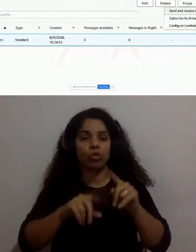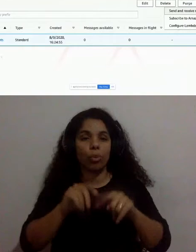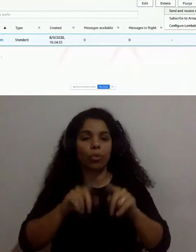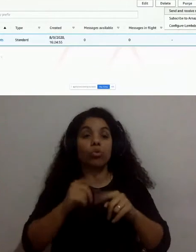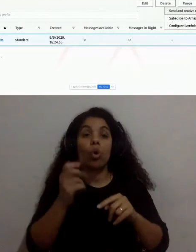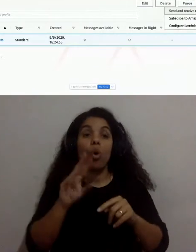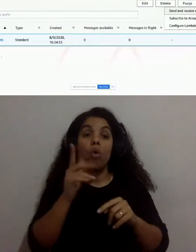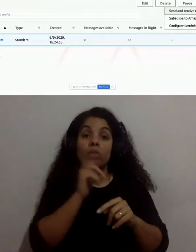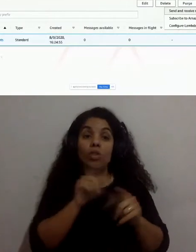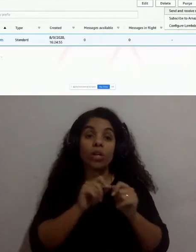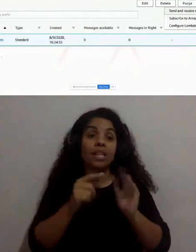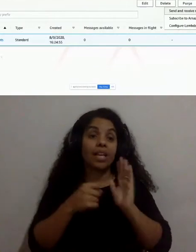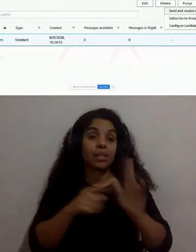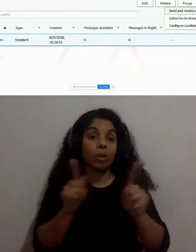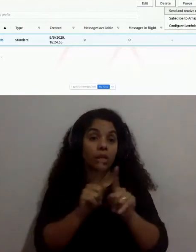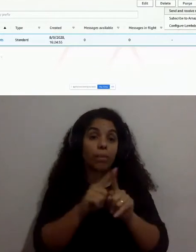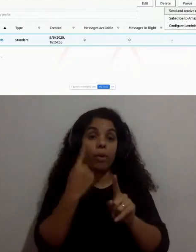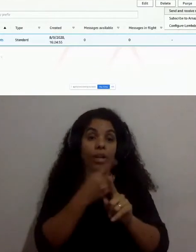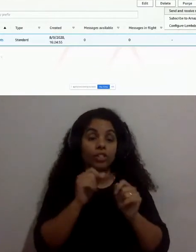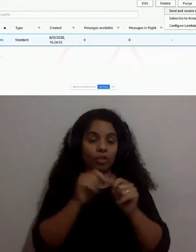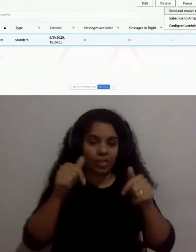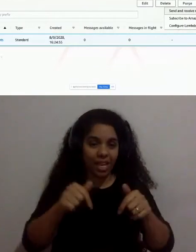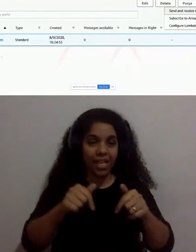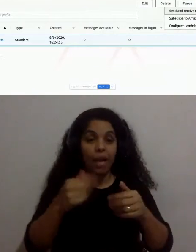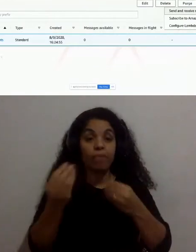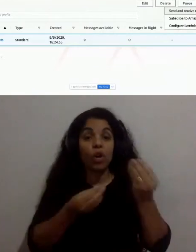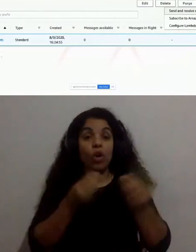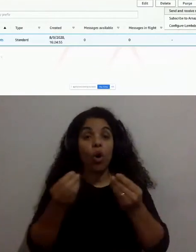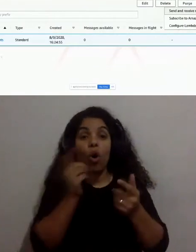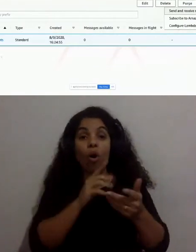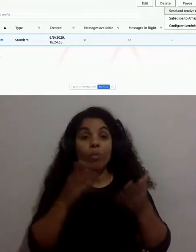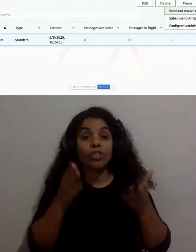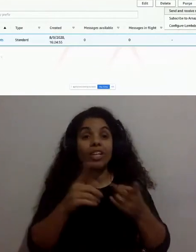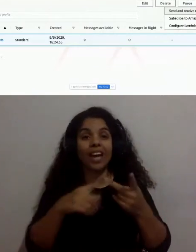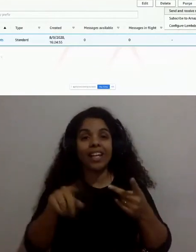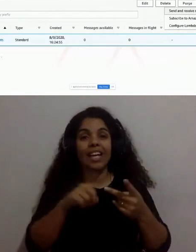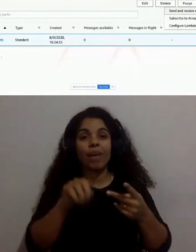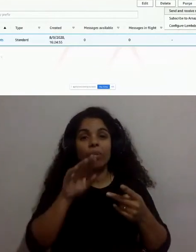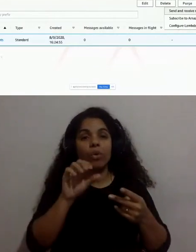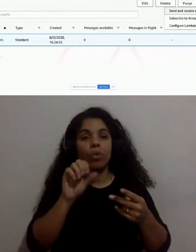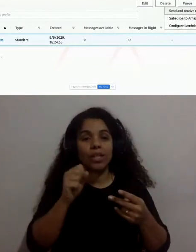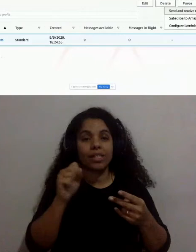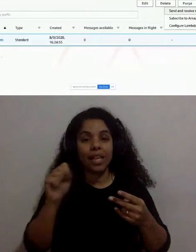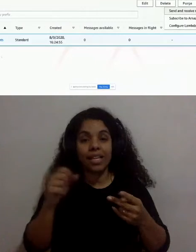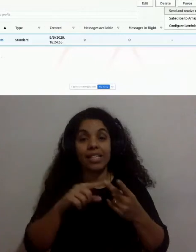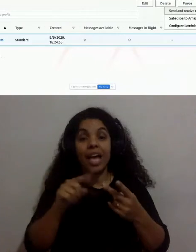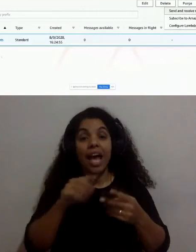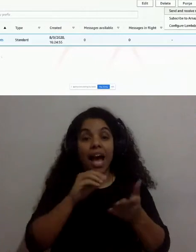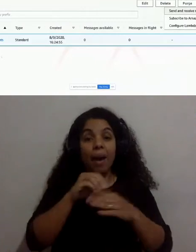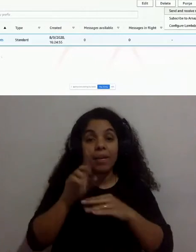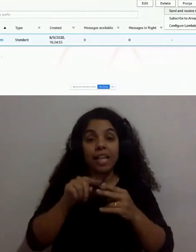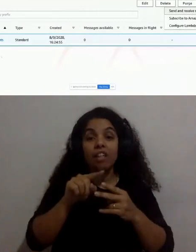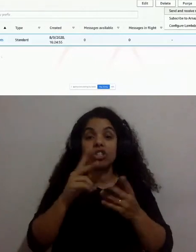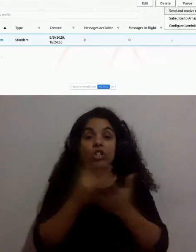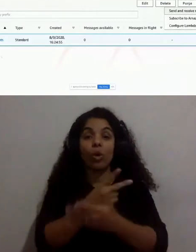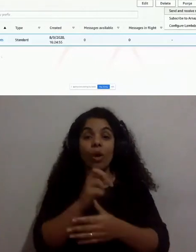consegue simular também, que é o que a gente vai fazer aqui, como chegaria para o SQS a mensagem de que um evento foi